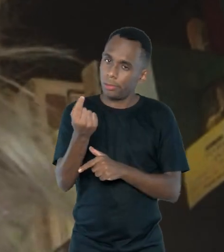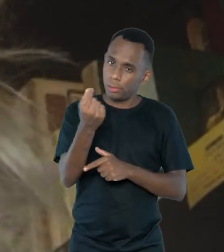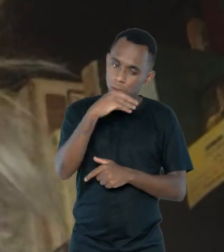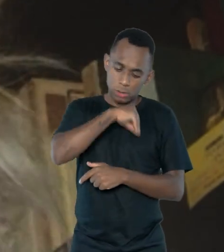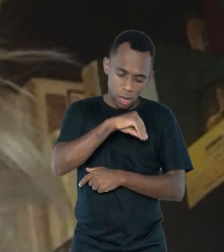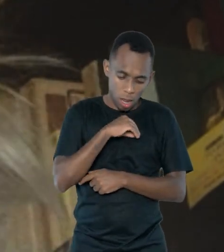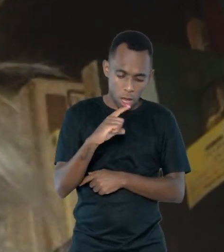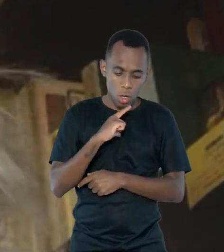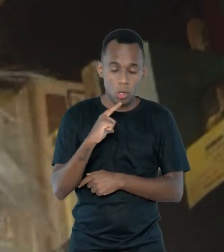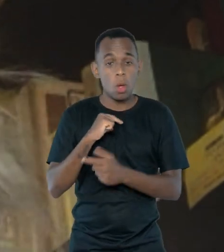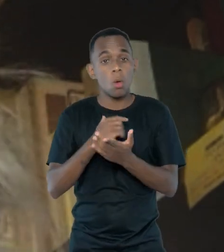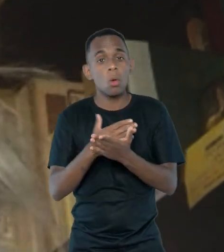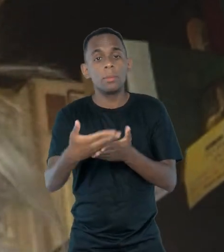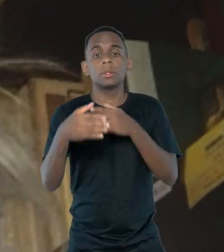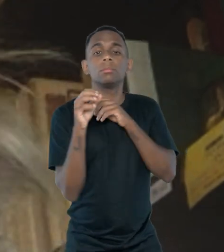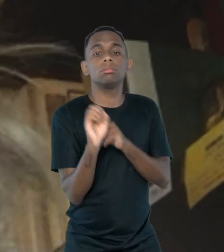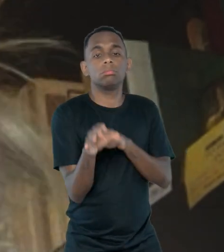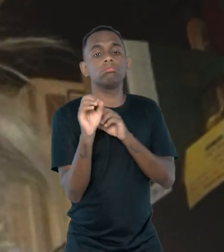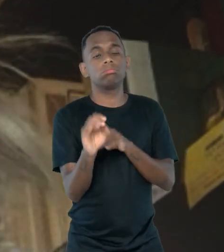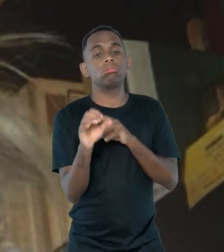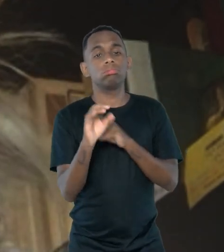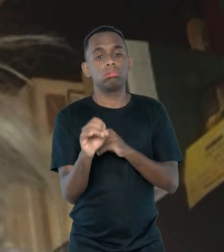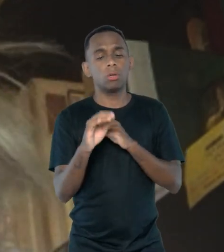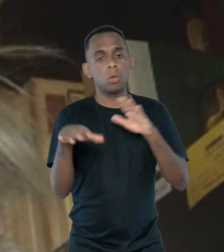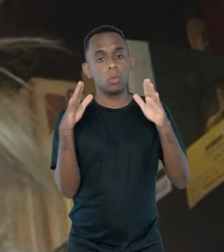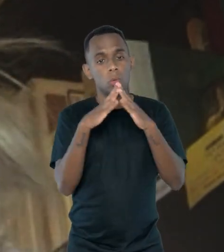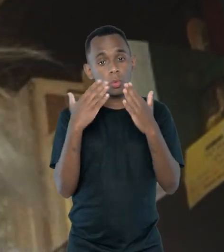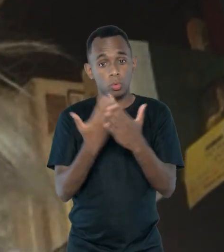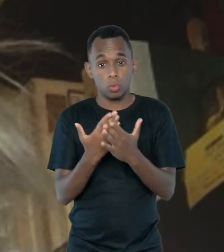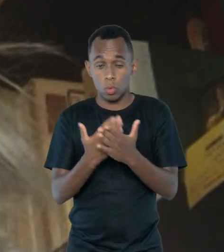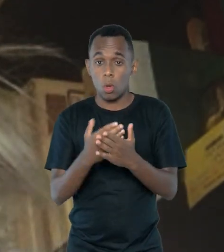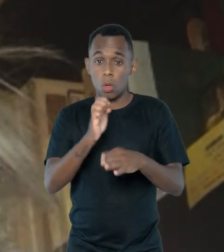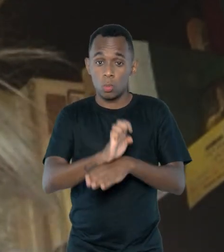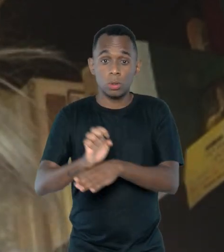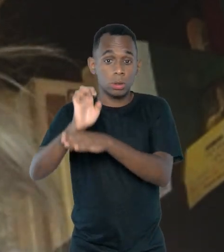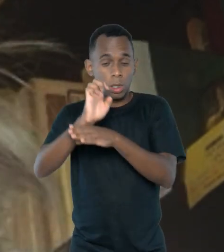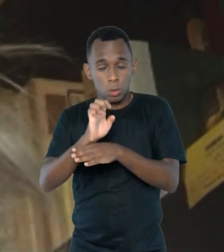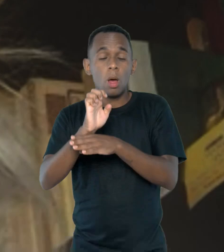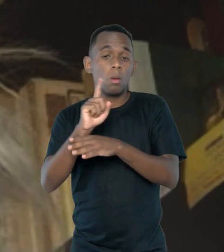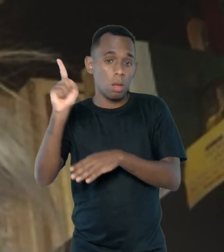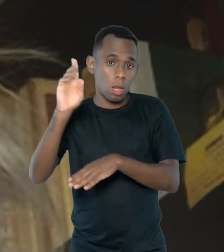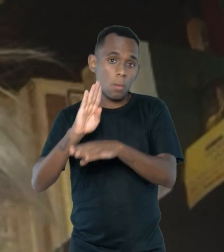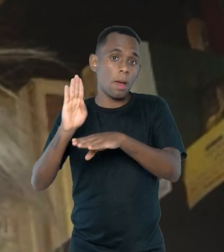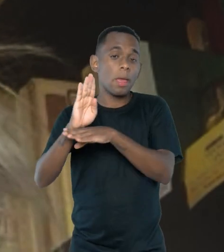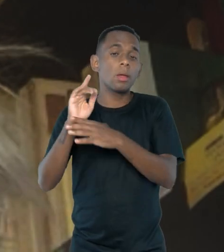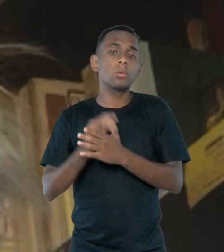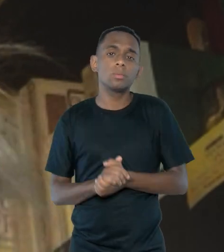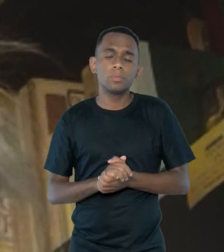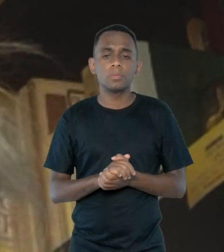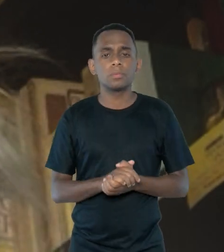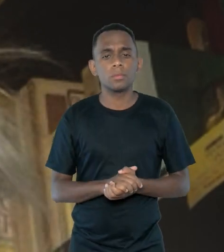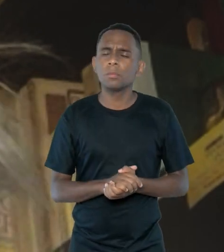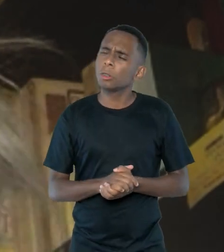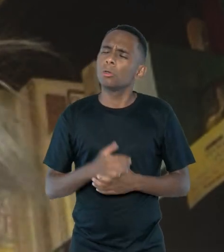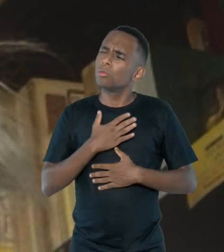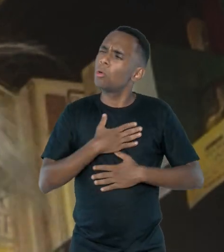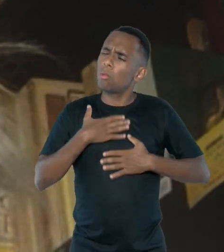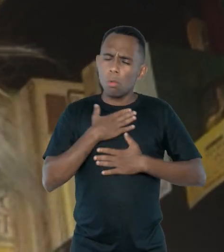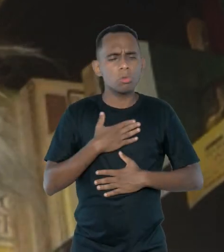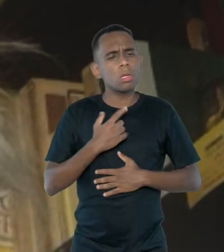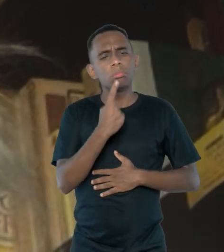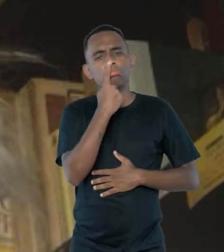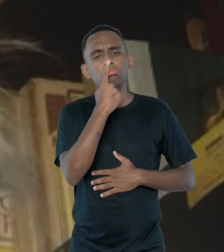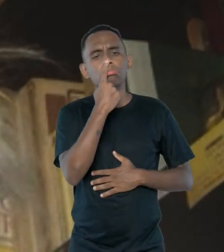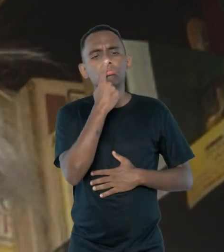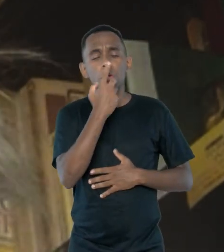dinheiro, e comecei a dar aula numa escola estadual, lá no Barreiro. E, de repente, eu falei, é disso que eu gosto, é isso que eu